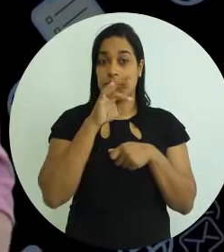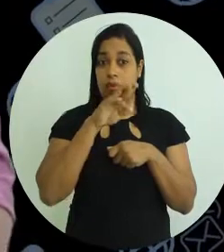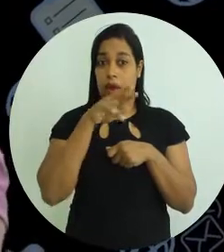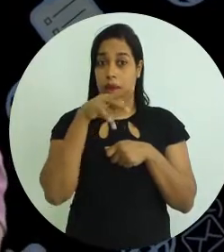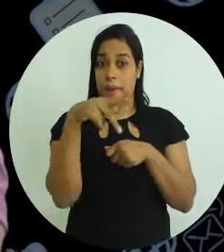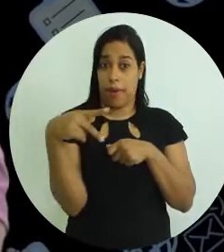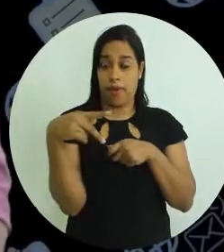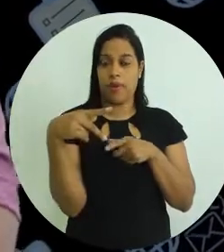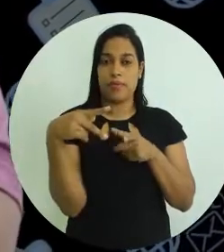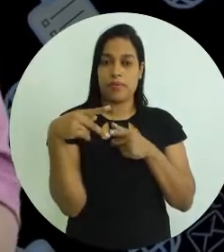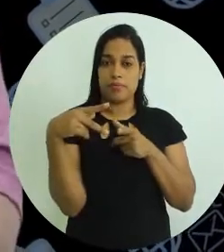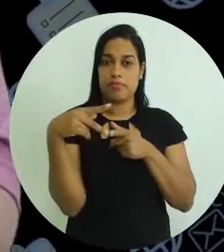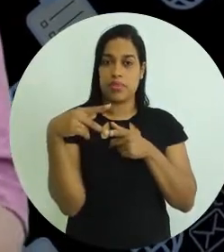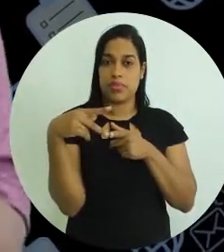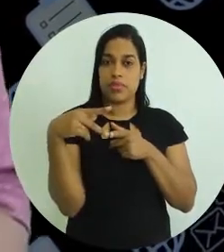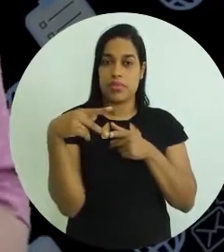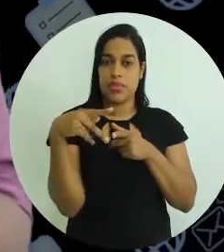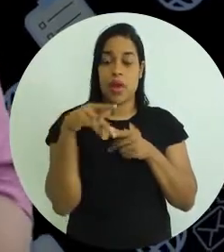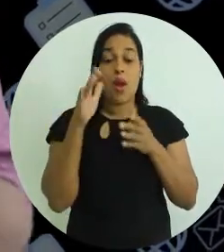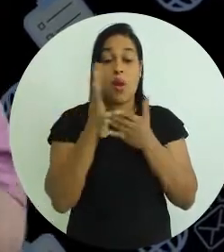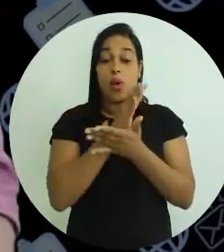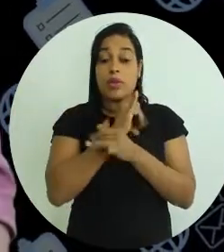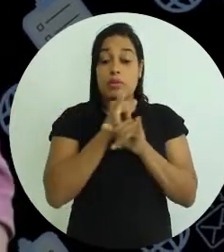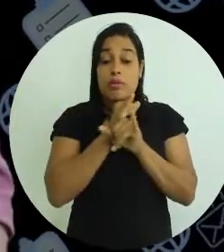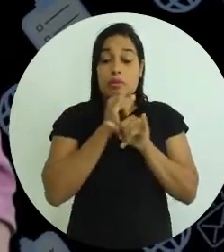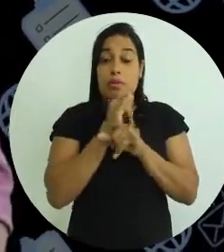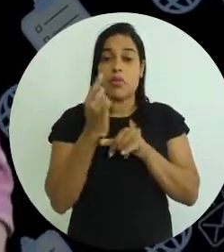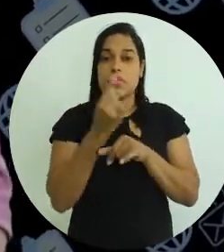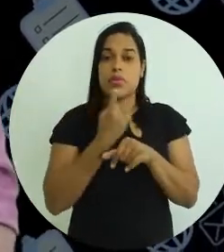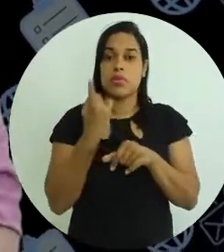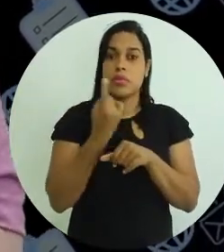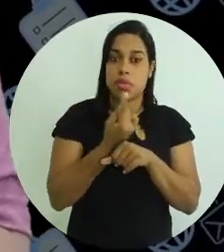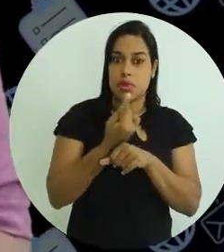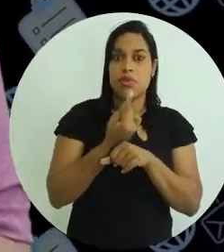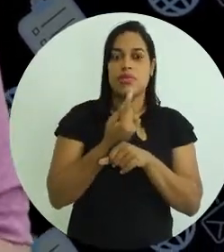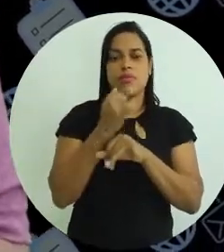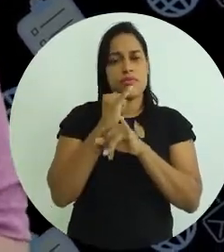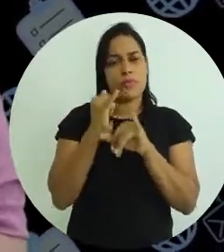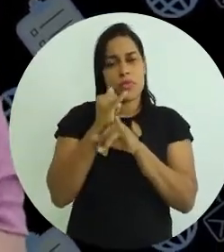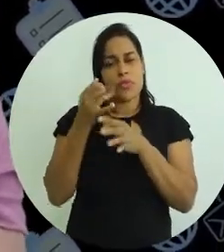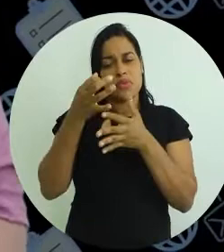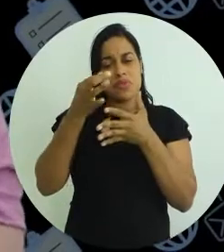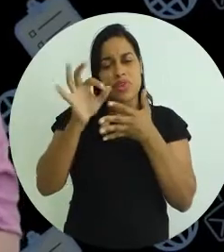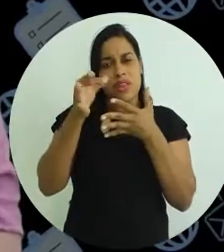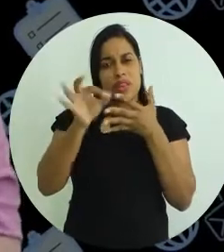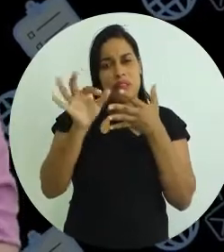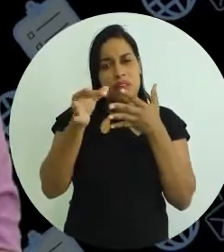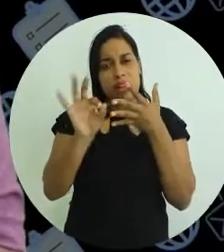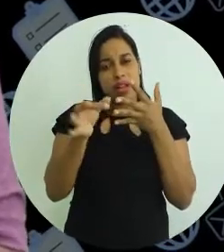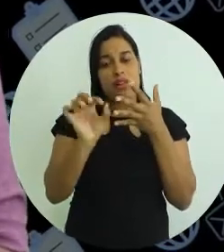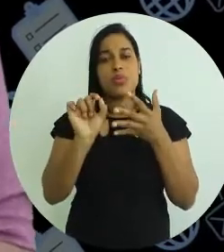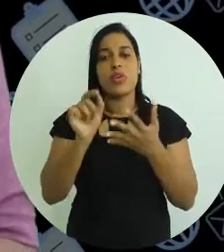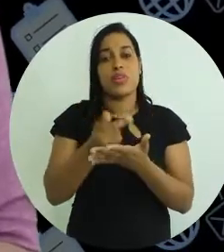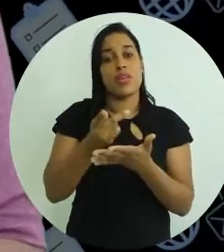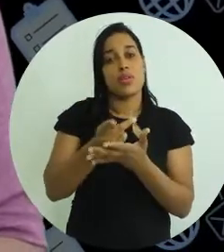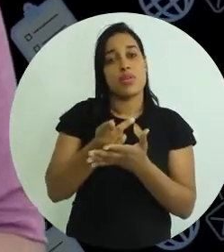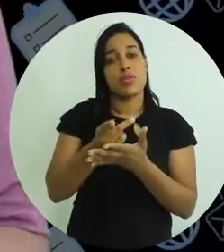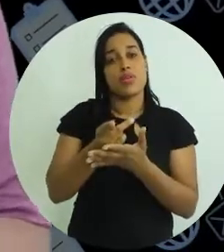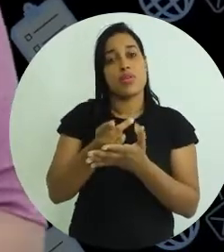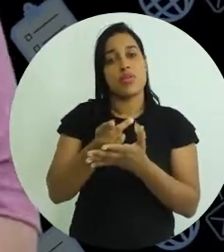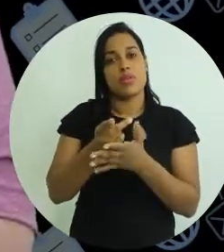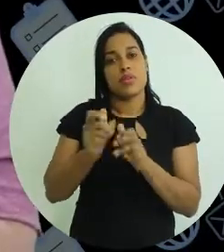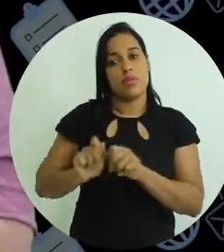ERP ele forneça algumas informações para nós, informações bastante detalhadas sobre o que está acontecendo lá